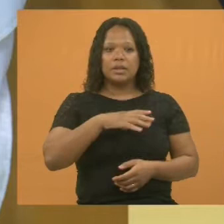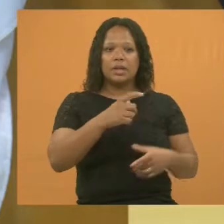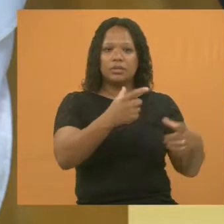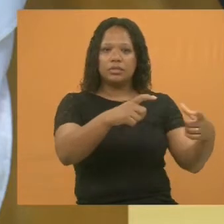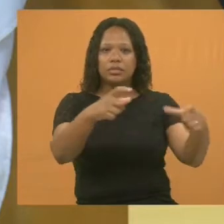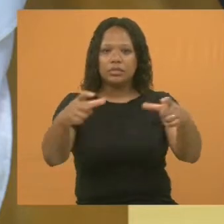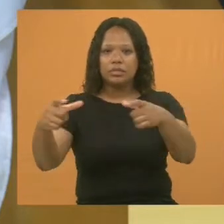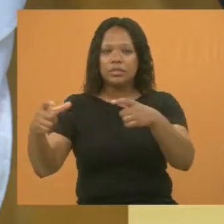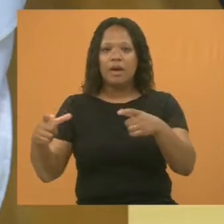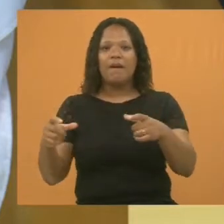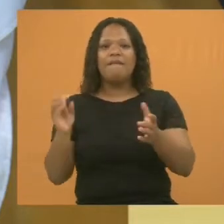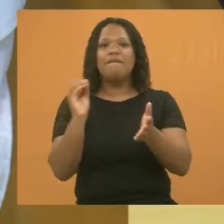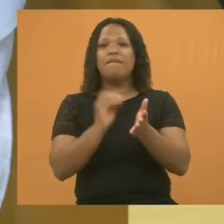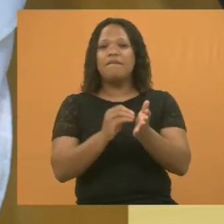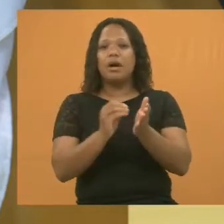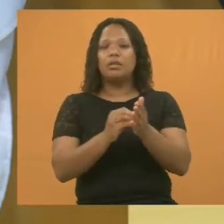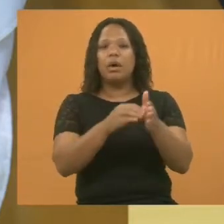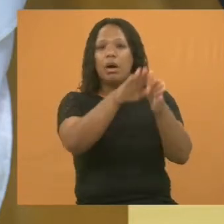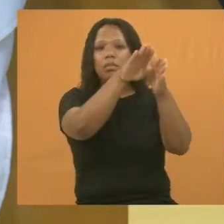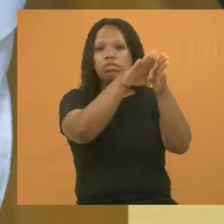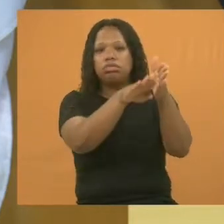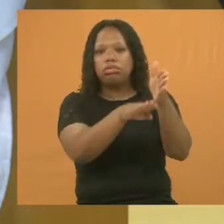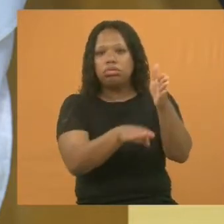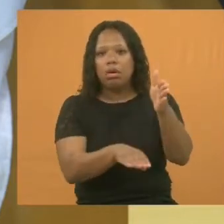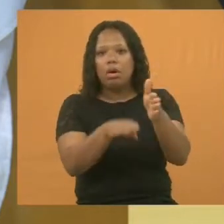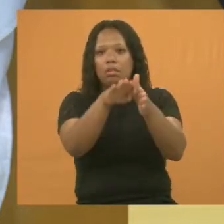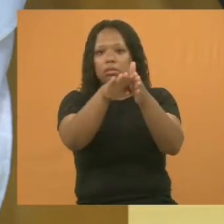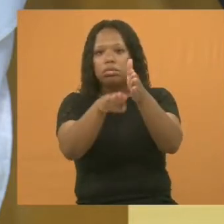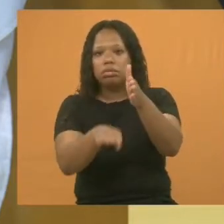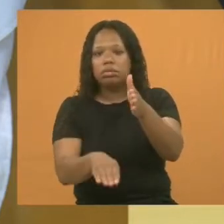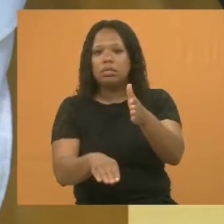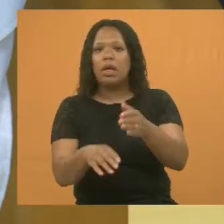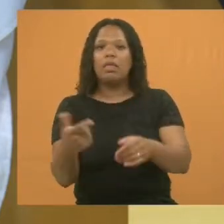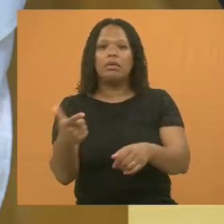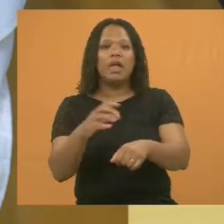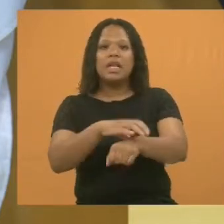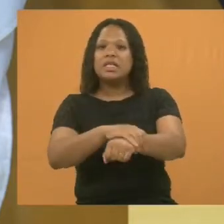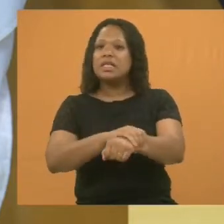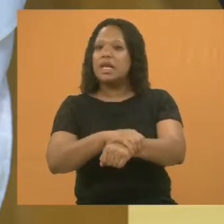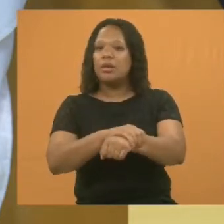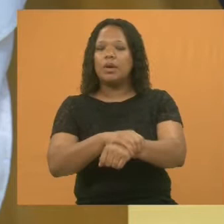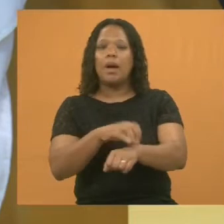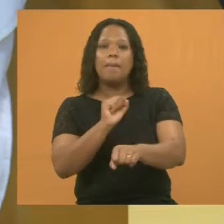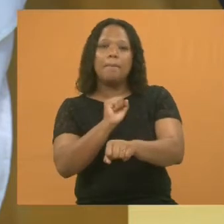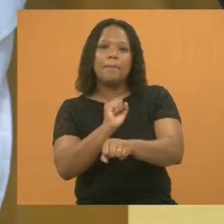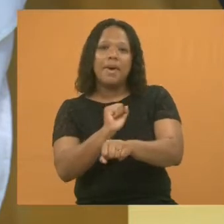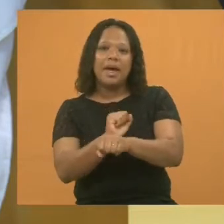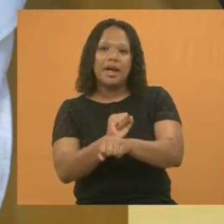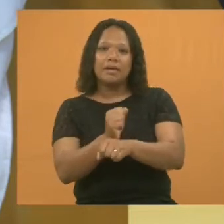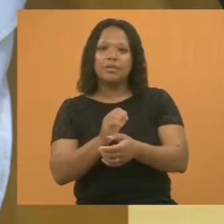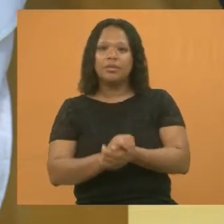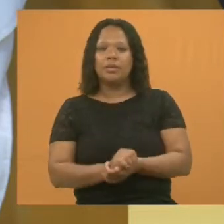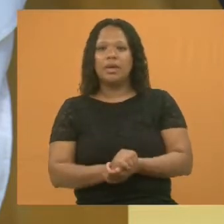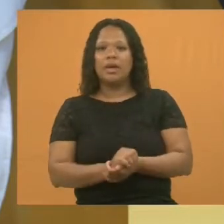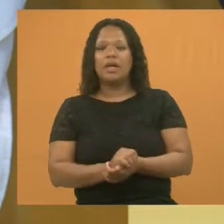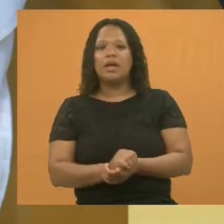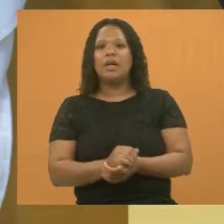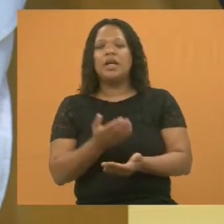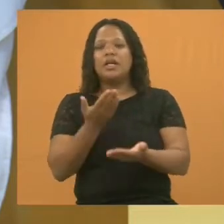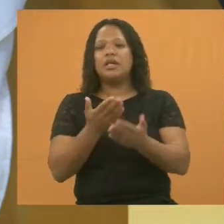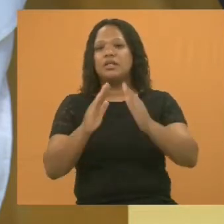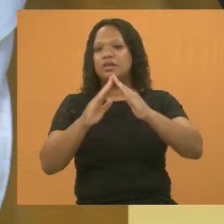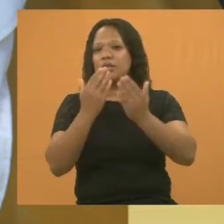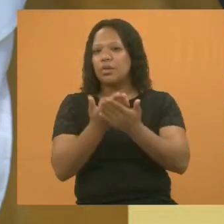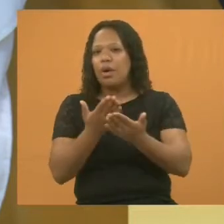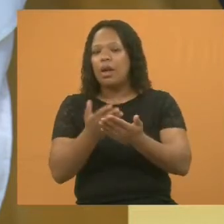ficarem desabastecidas e com graves problemas de segurança pública, parada de atividades escolares e de